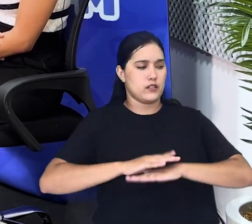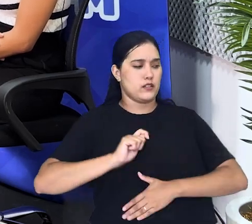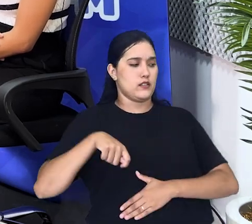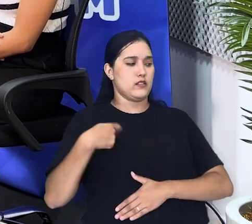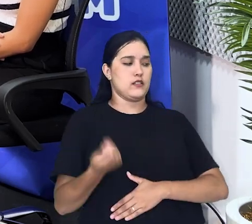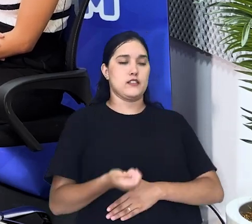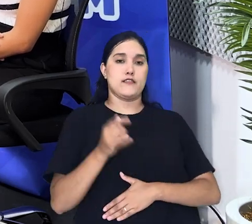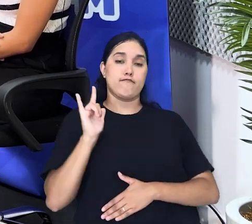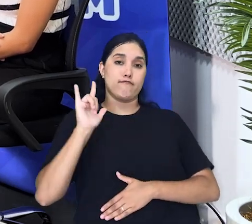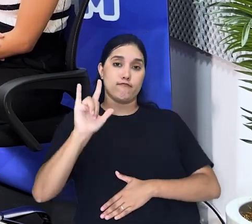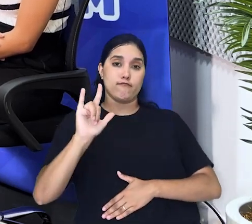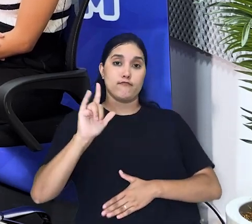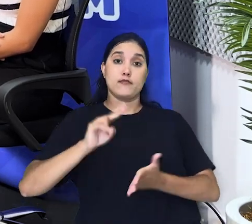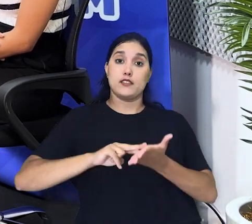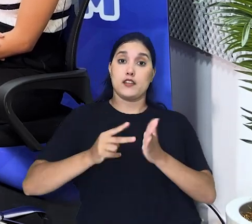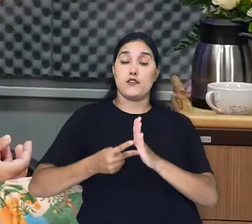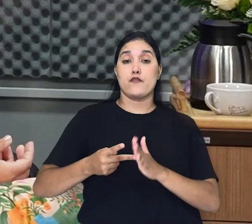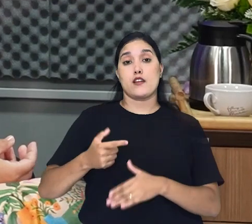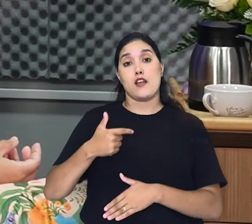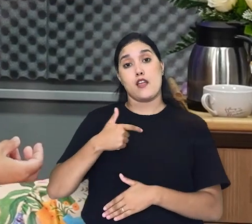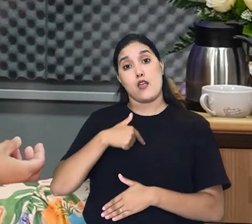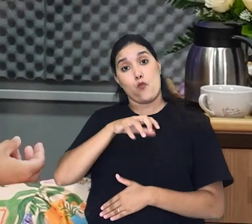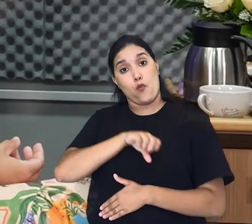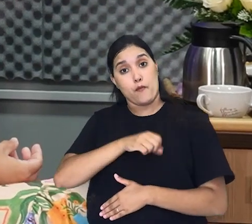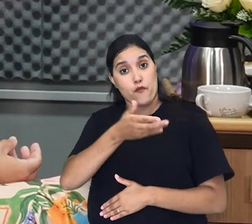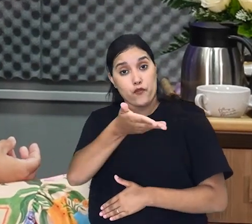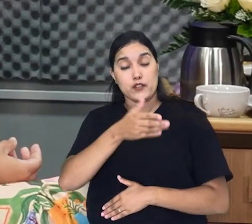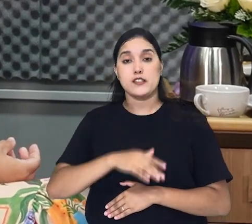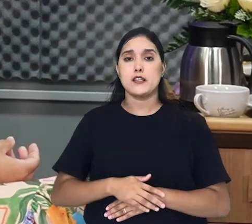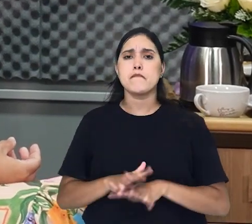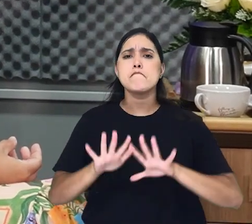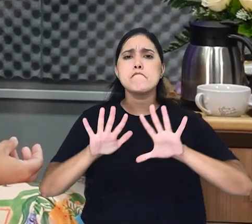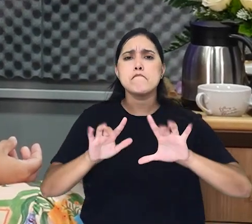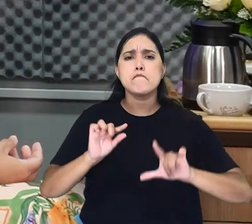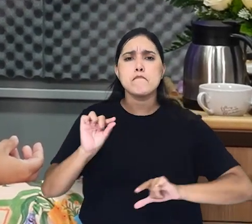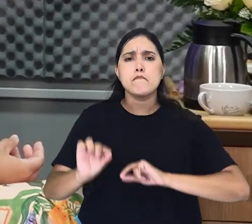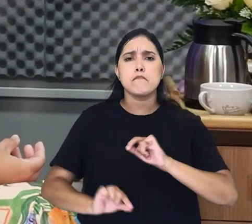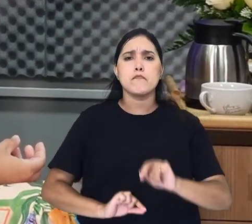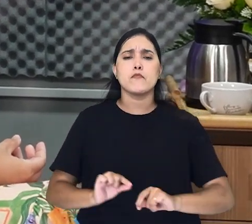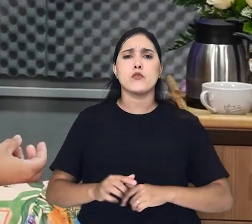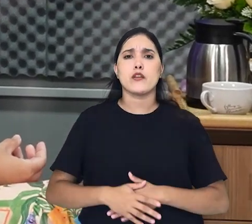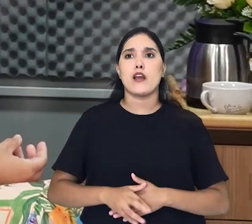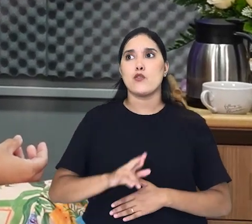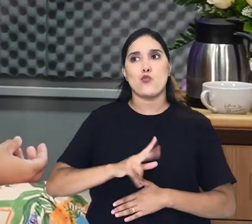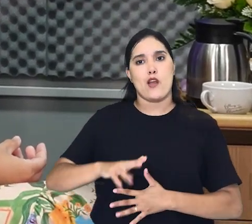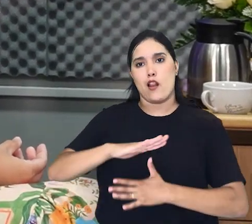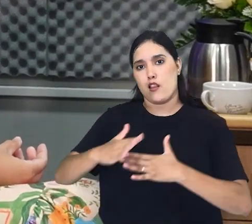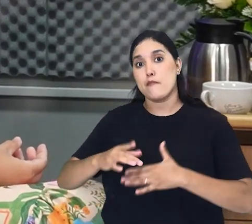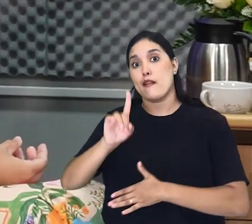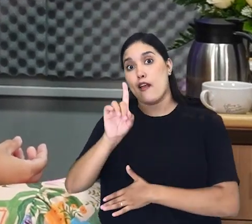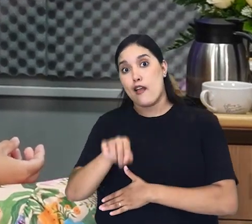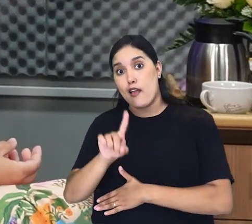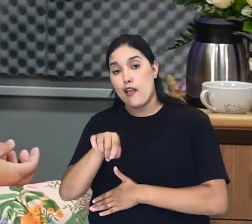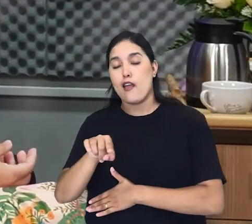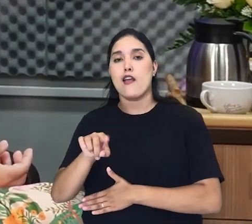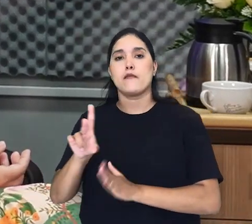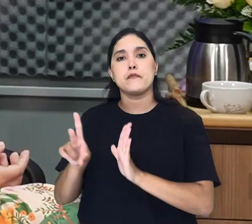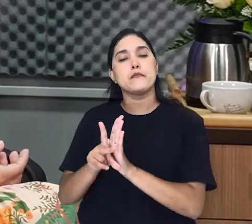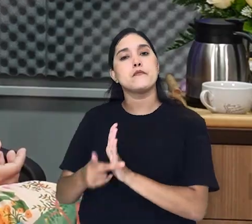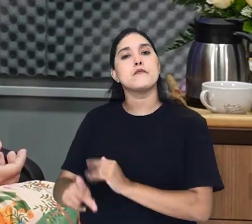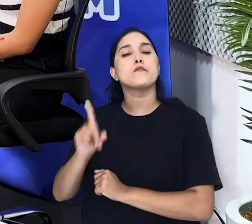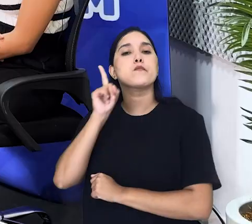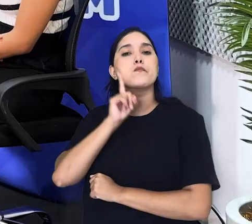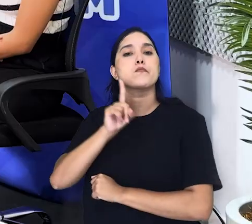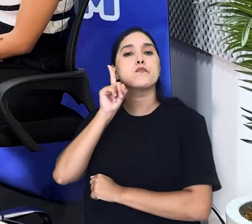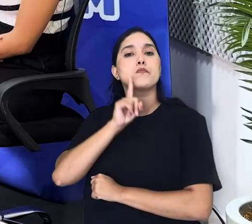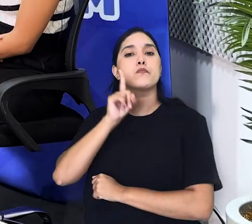o inglês, né? A Libras não, ela é só aqui no Brasil, que a gente usa como nosso português. Mas